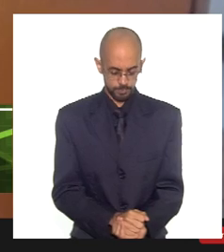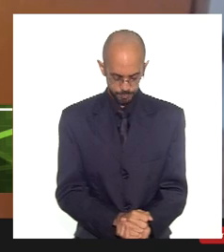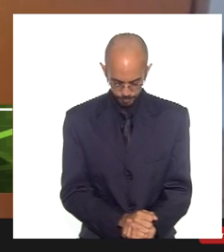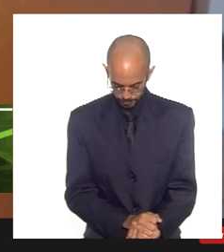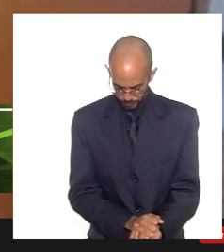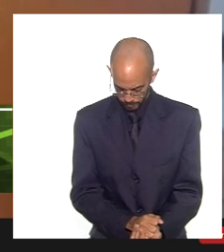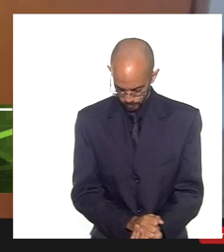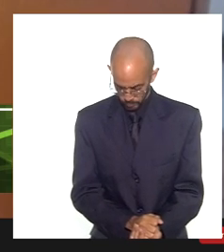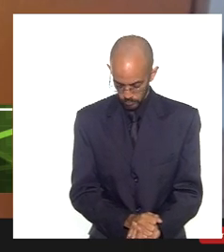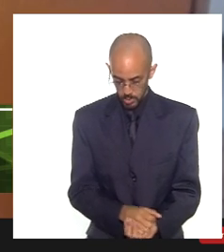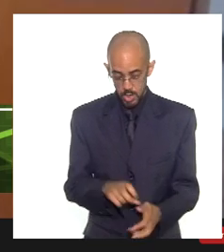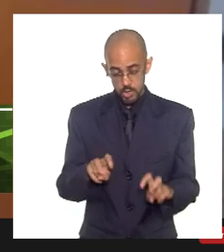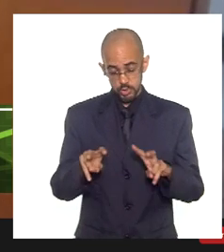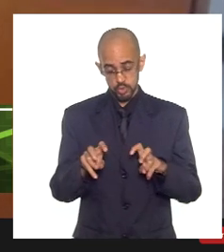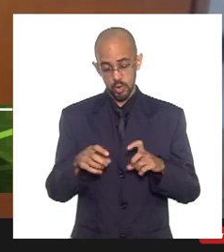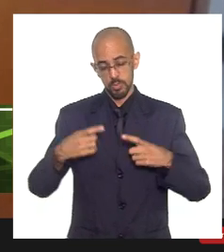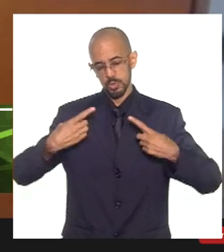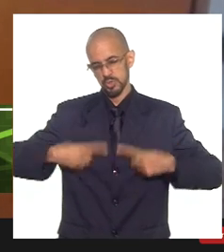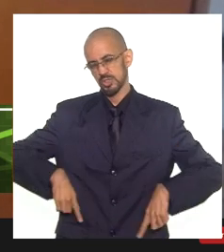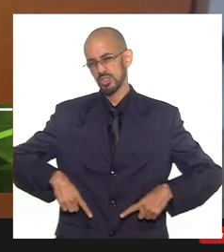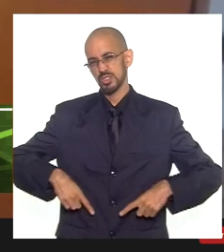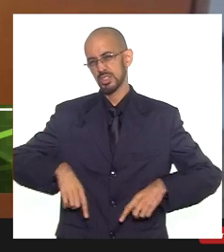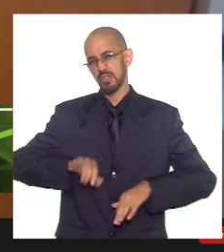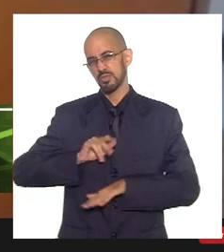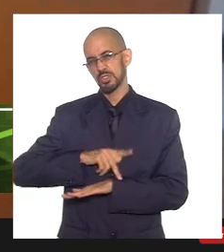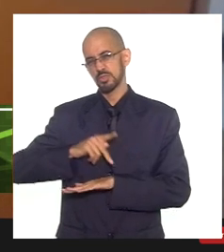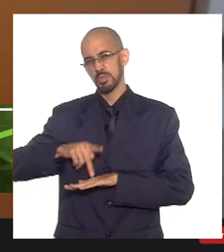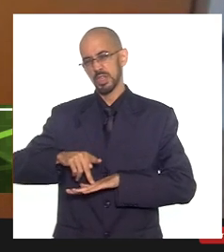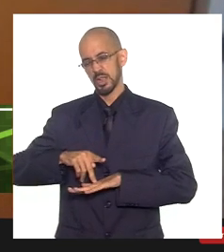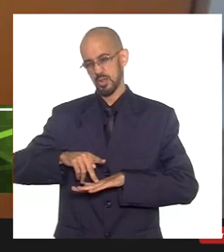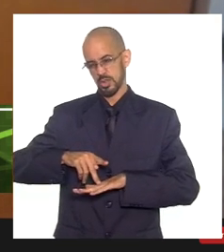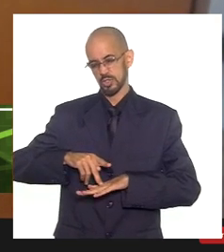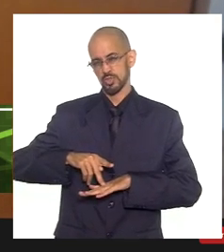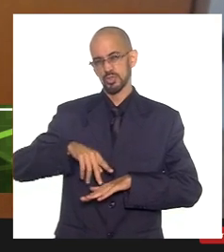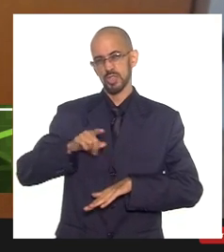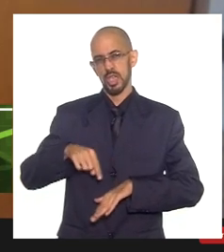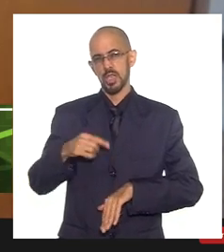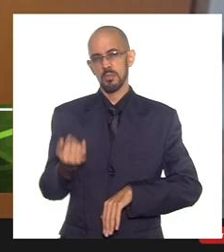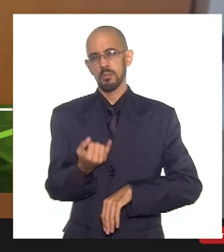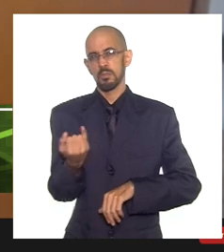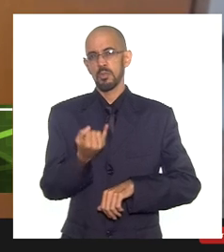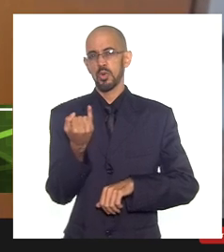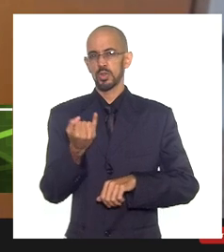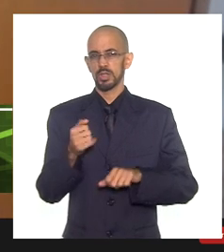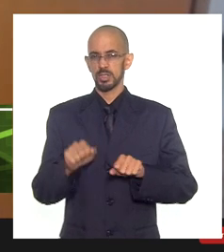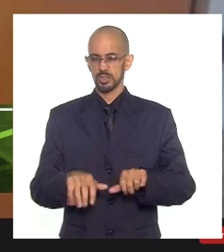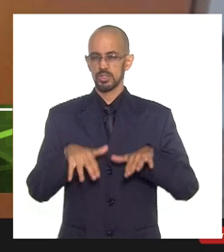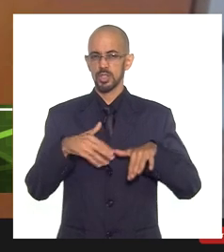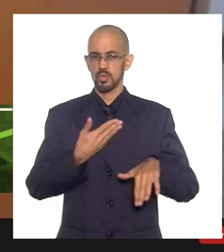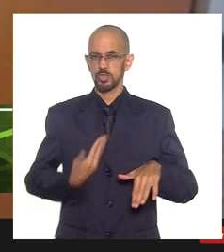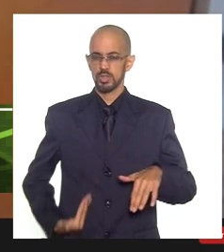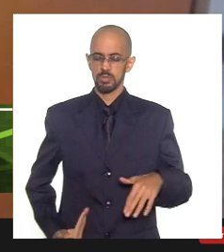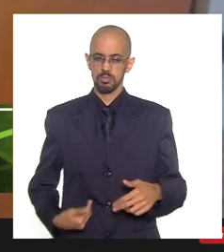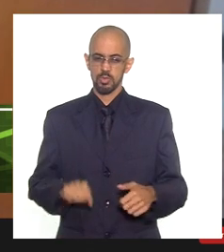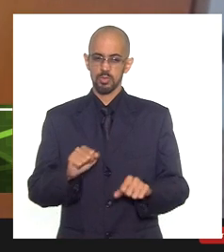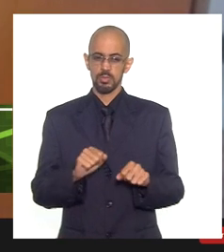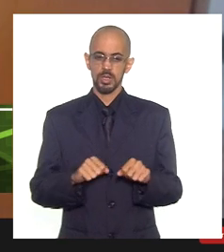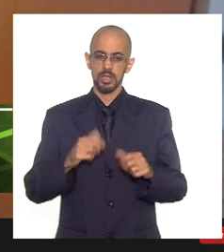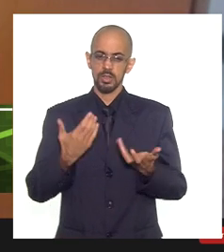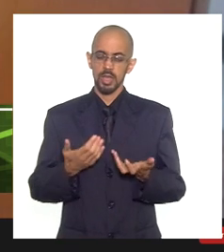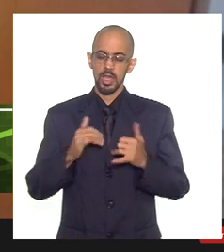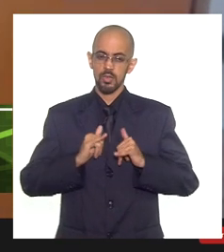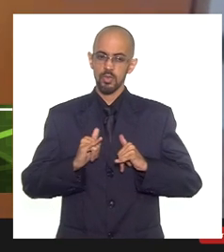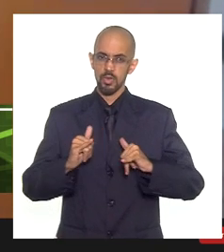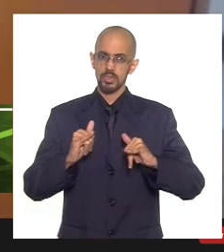quanto aos desafios didáticos pedagógicos é importantíssimo a gente fazer essa audiência pública e quero informar que